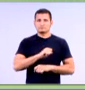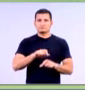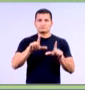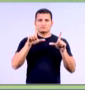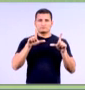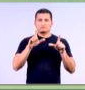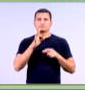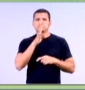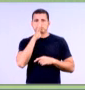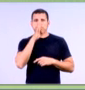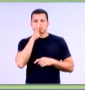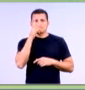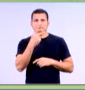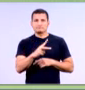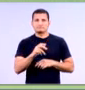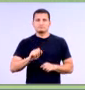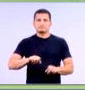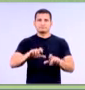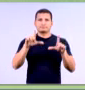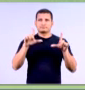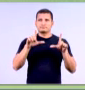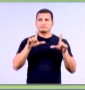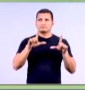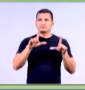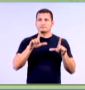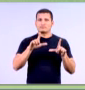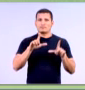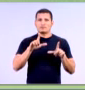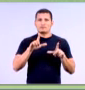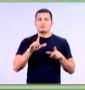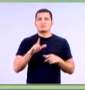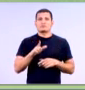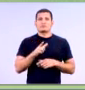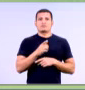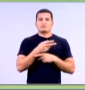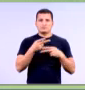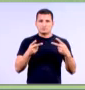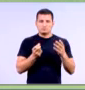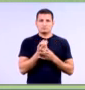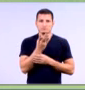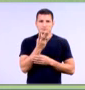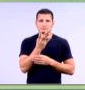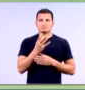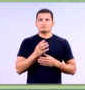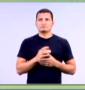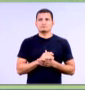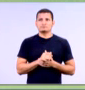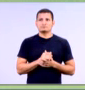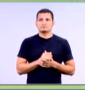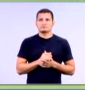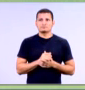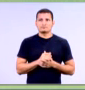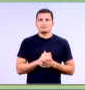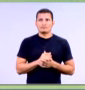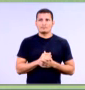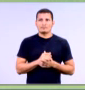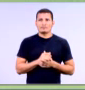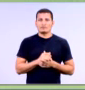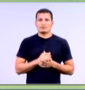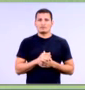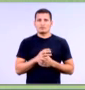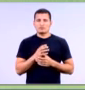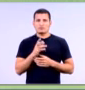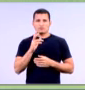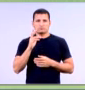executado automaticamente quando o objeto é criado. E, o mais legal, toda classe